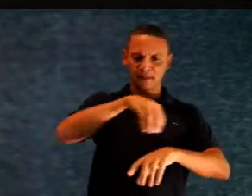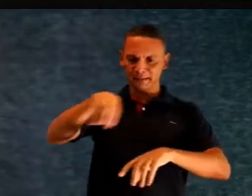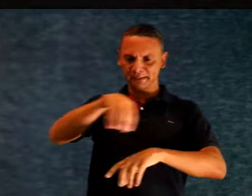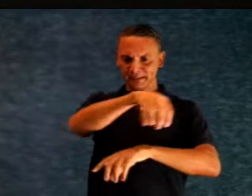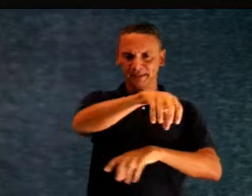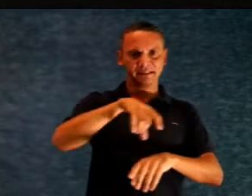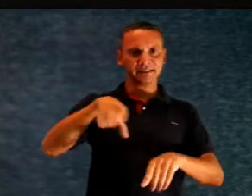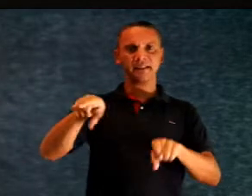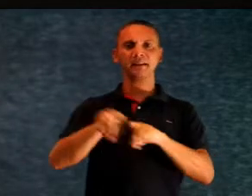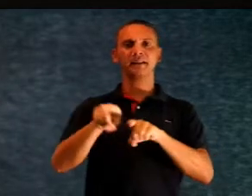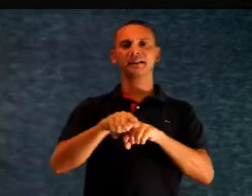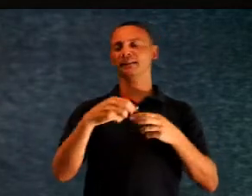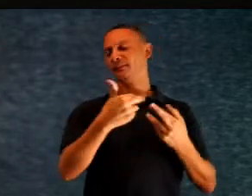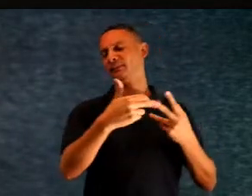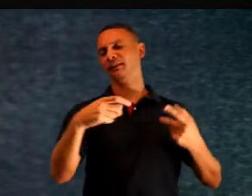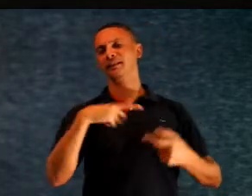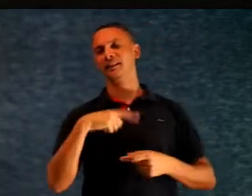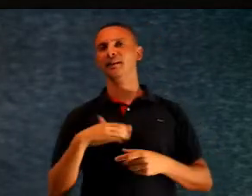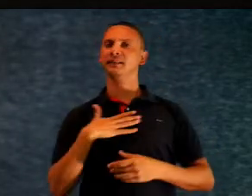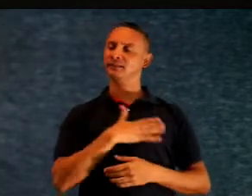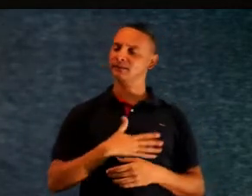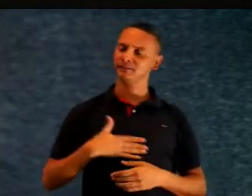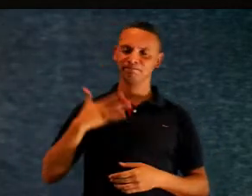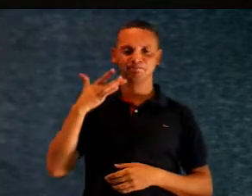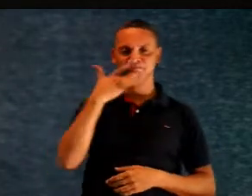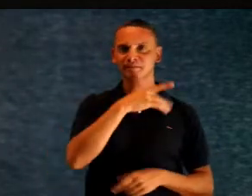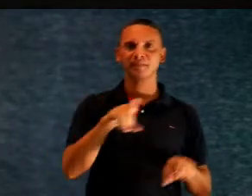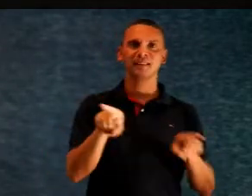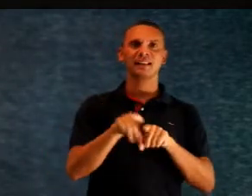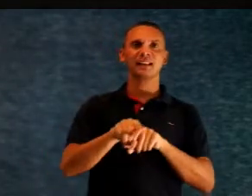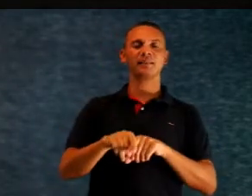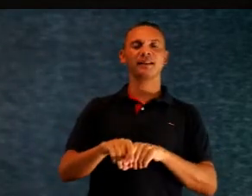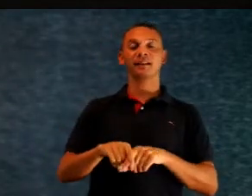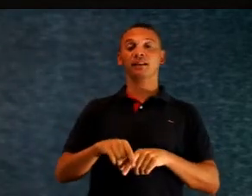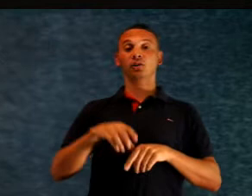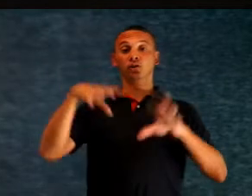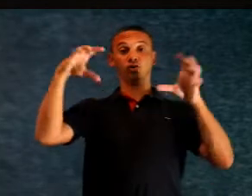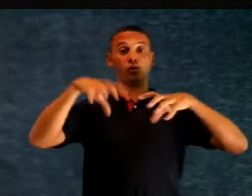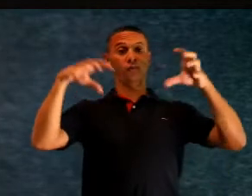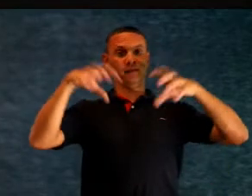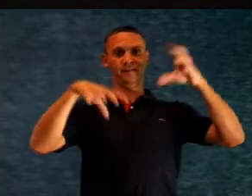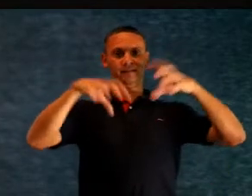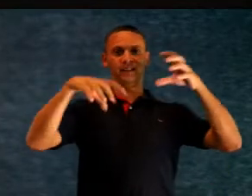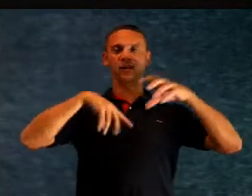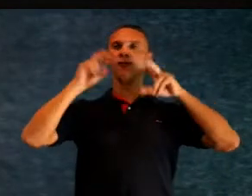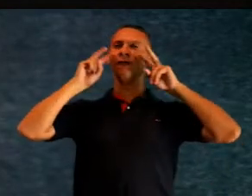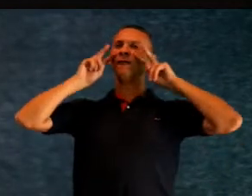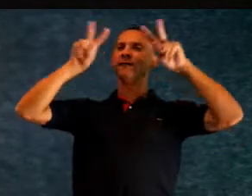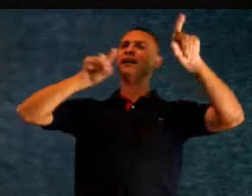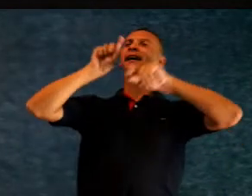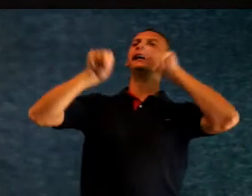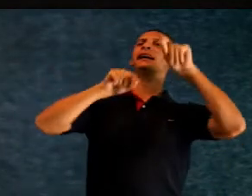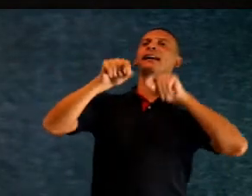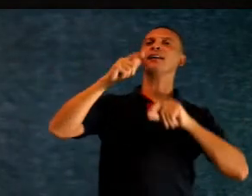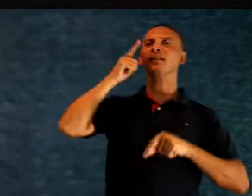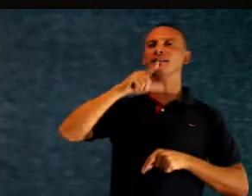borracha contra o chão sem perder o impulso. Nunca senti a solidão de ser filha única, devido à irmã que